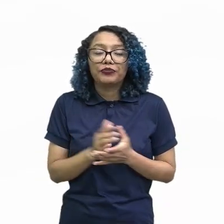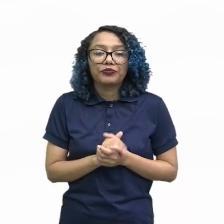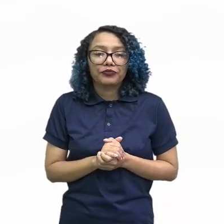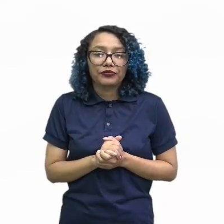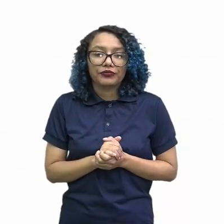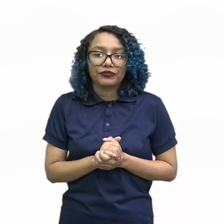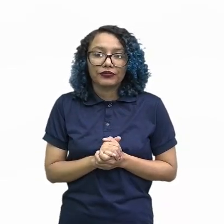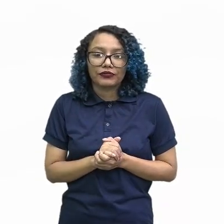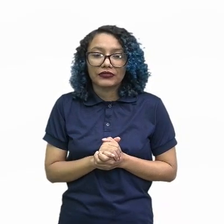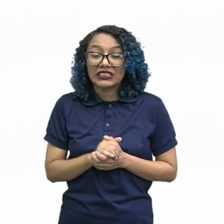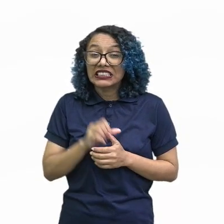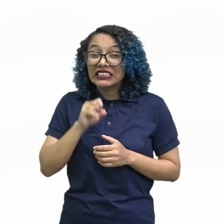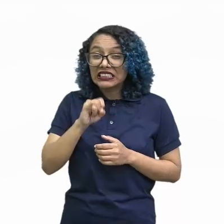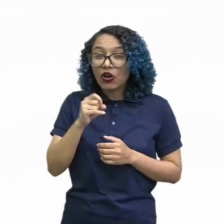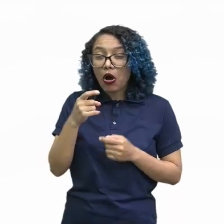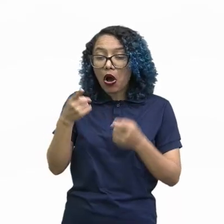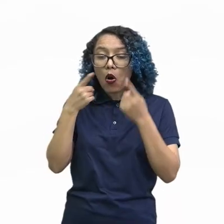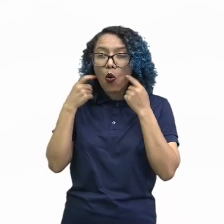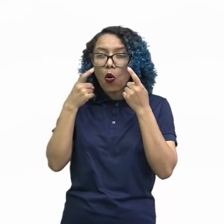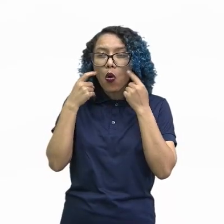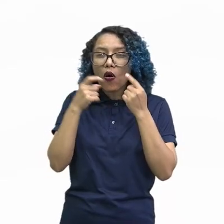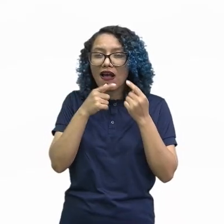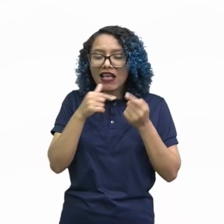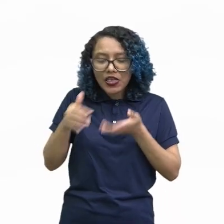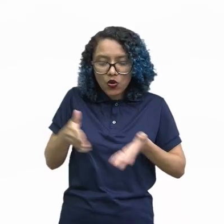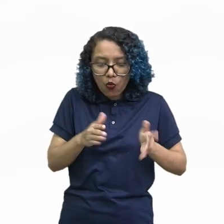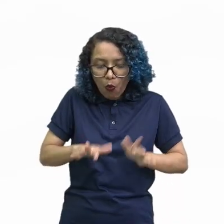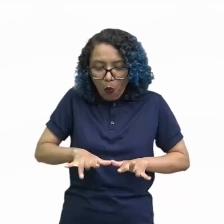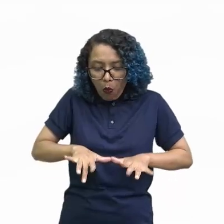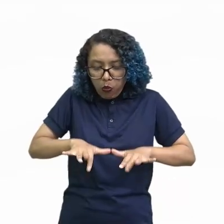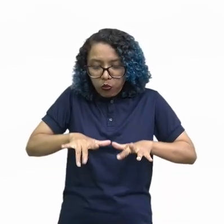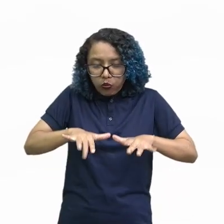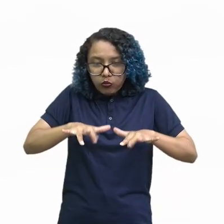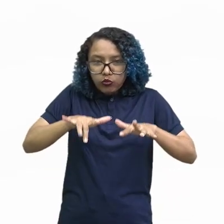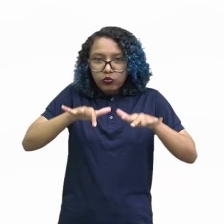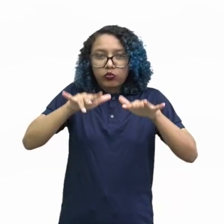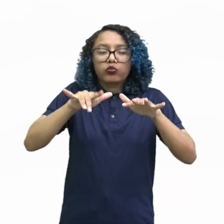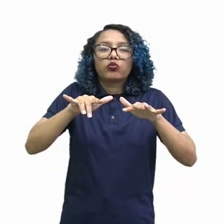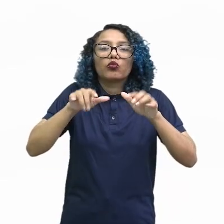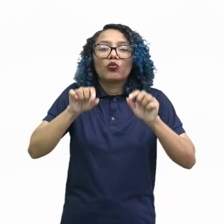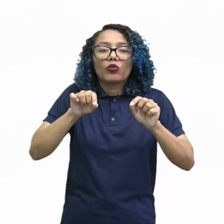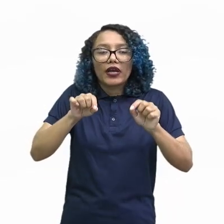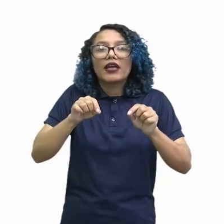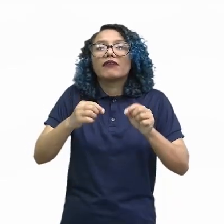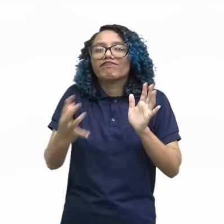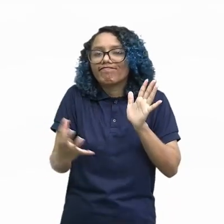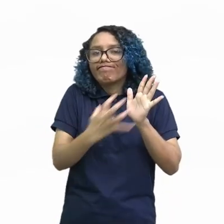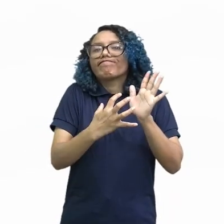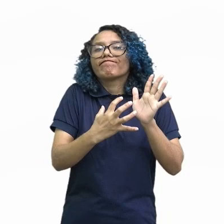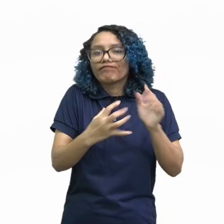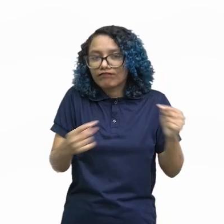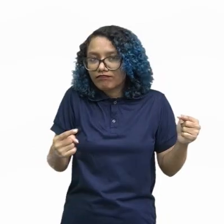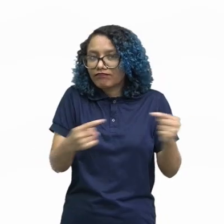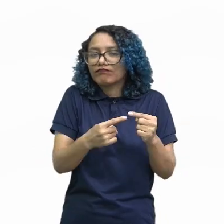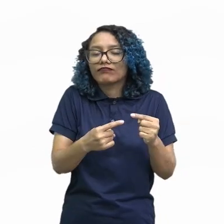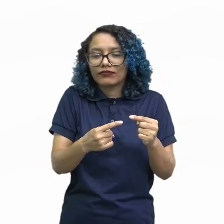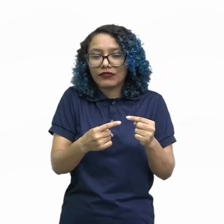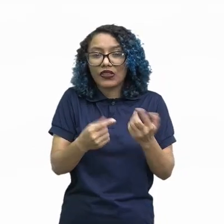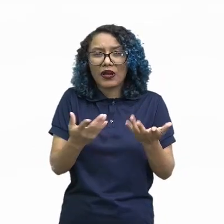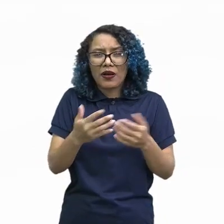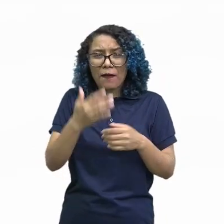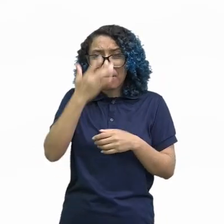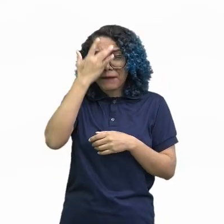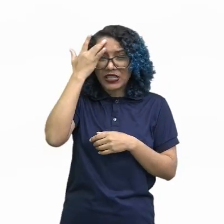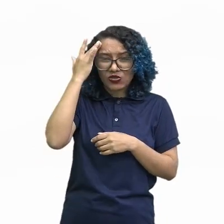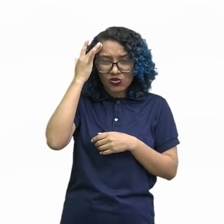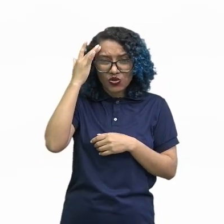ao dizer chorou rios de lágrimas, eu tenho um exagero mais uma vez. Quem consegue chorar